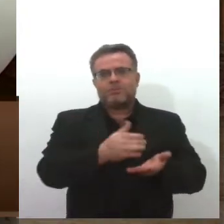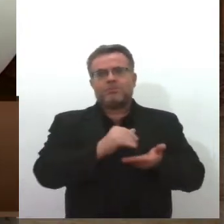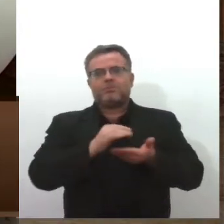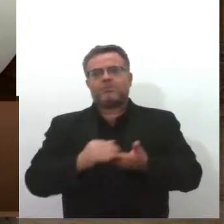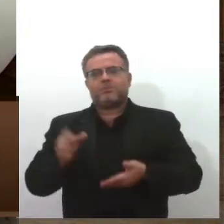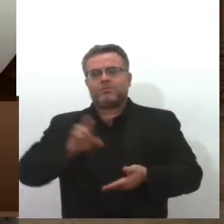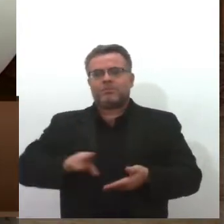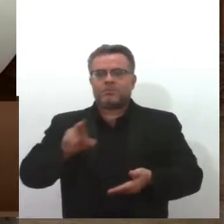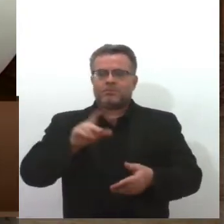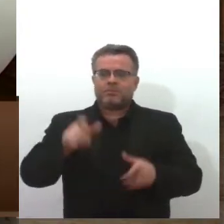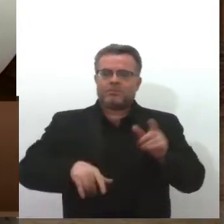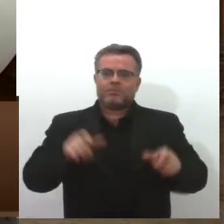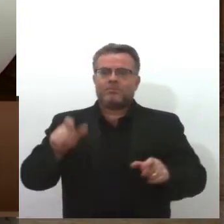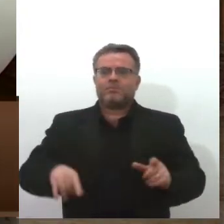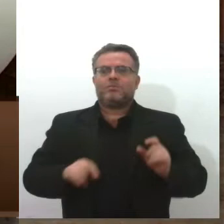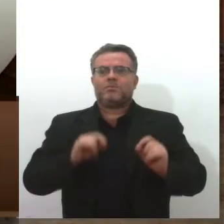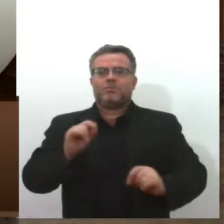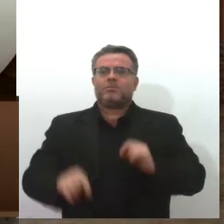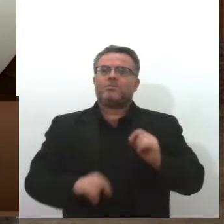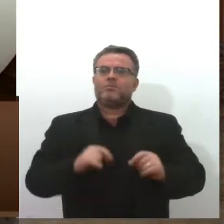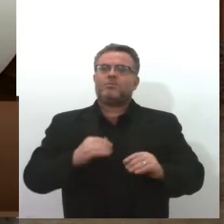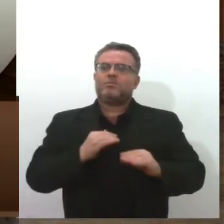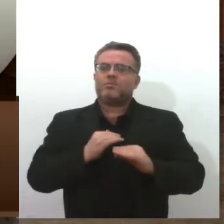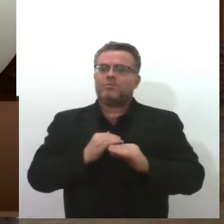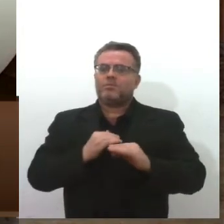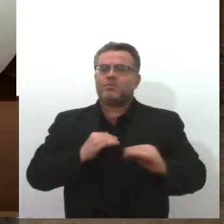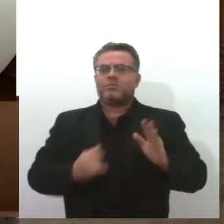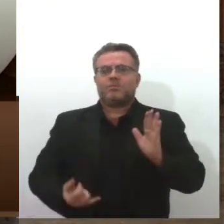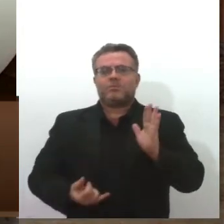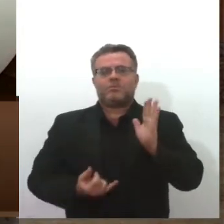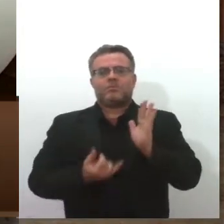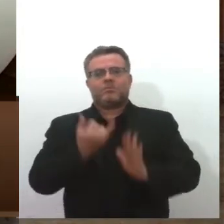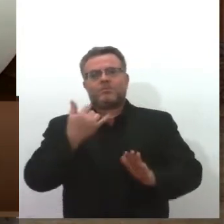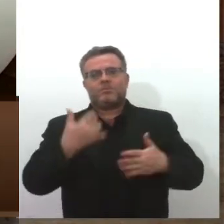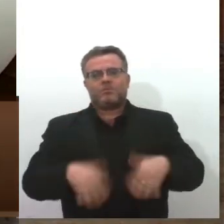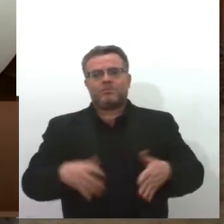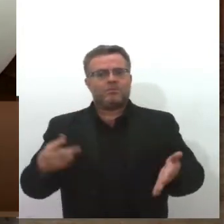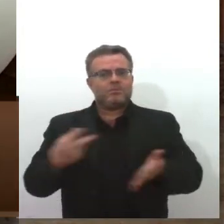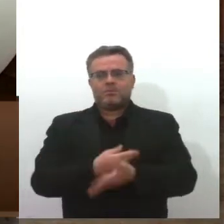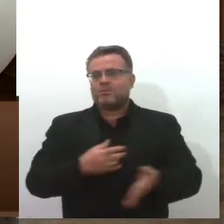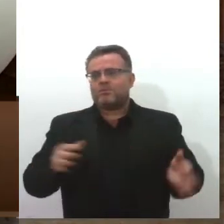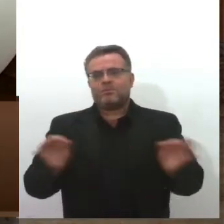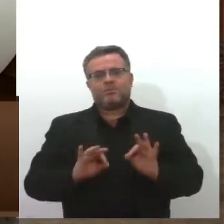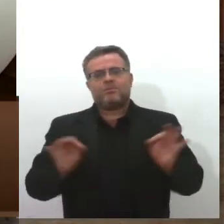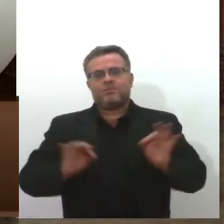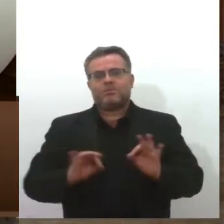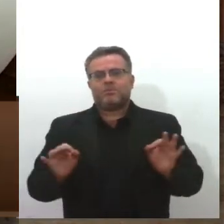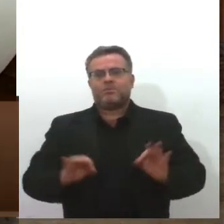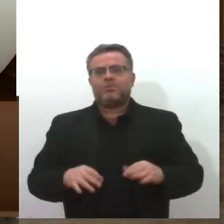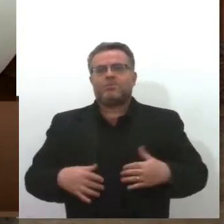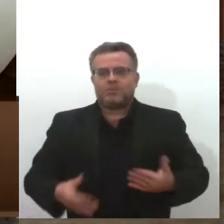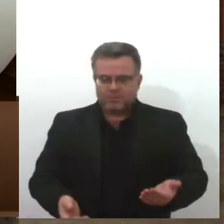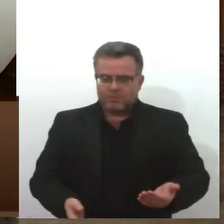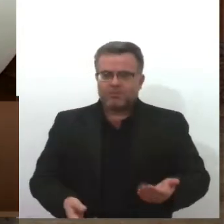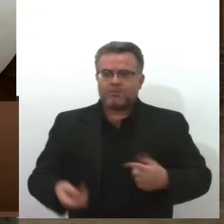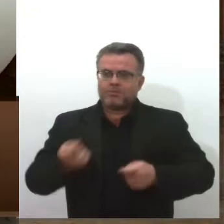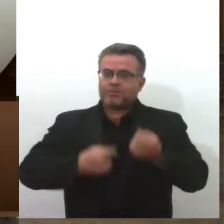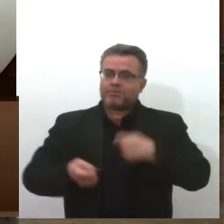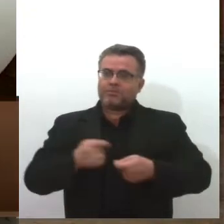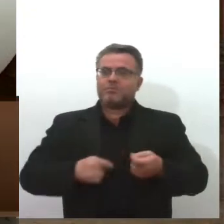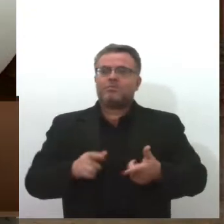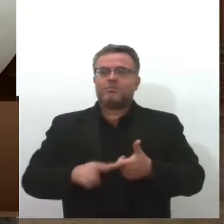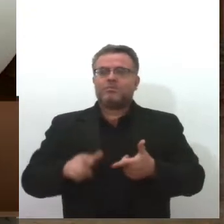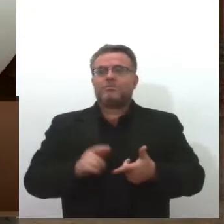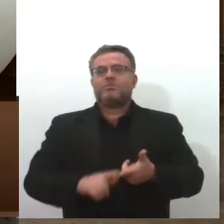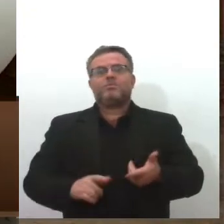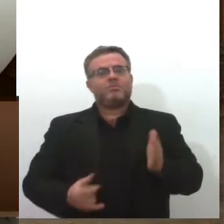da população e aí estabilizar a inflação, que é o que não está acontecendo. A inflação, mesmo com o consumo abalado, a inflação continua subindo.